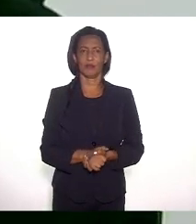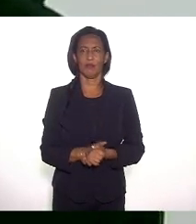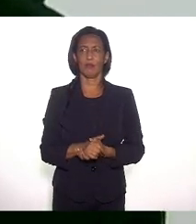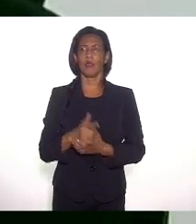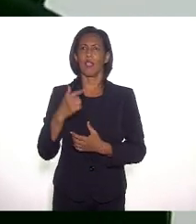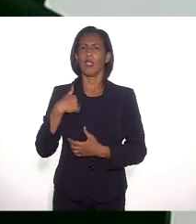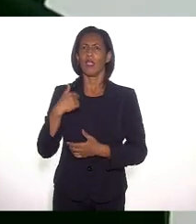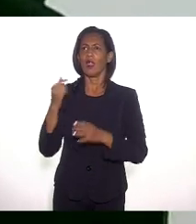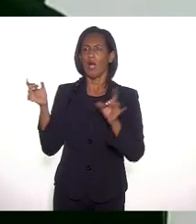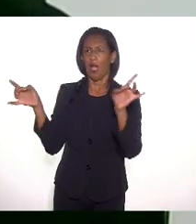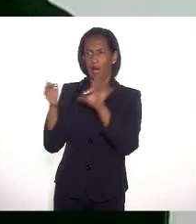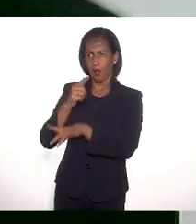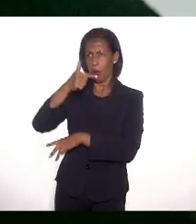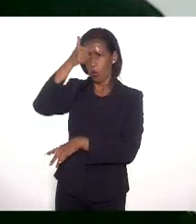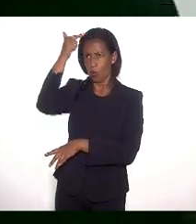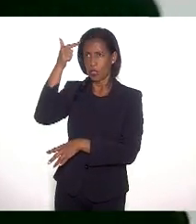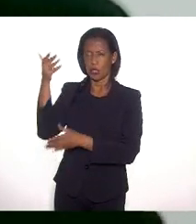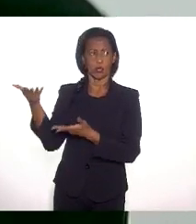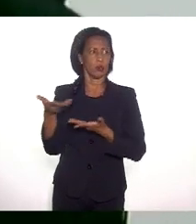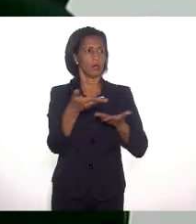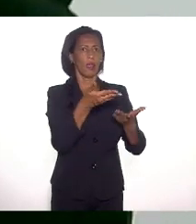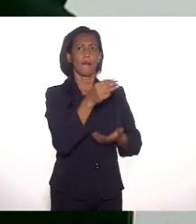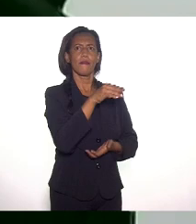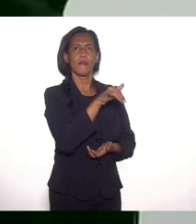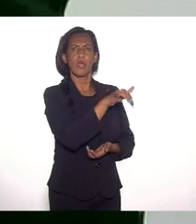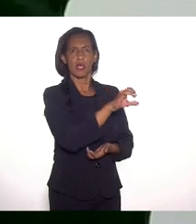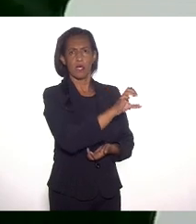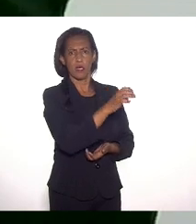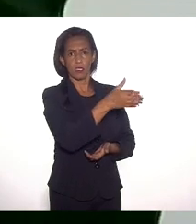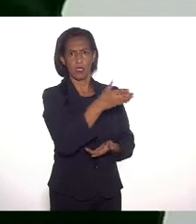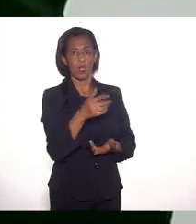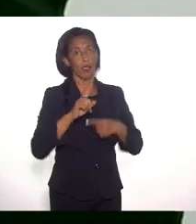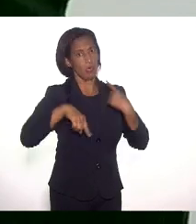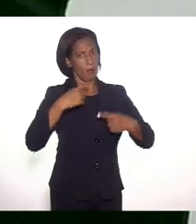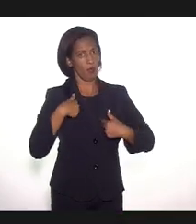a palavra ao Mink? Deputado Mink, depois eu vou discutir.